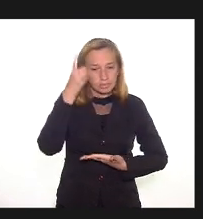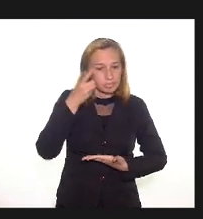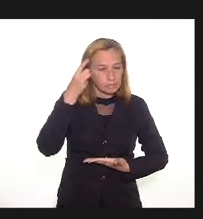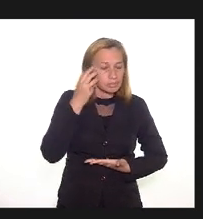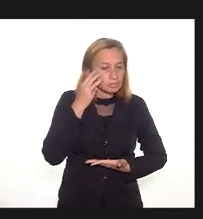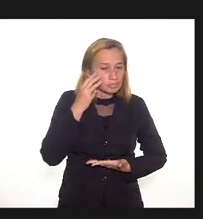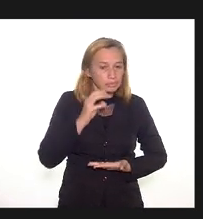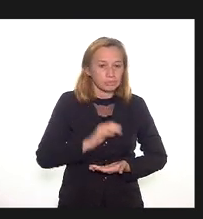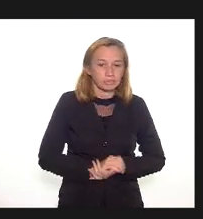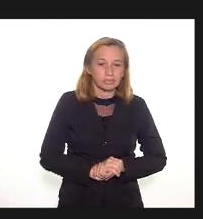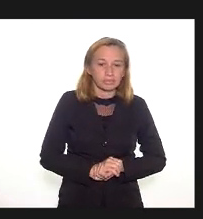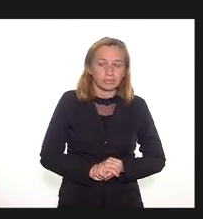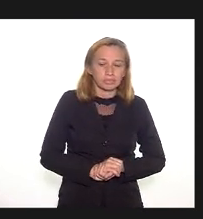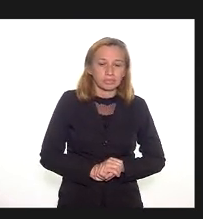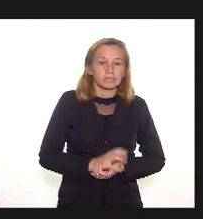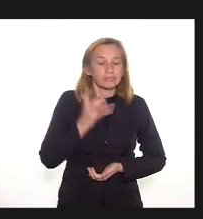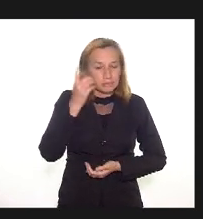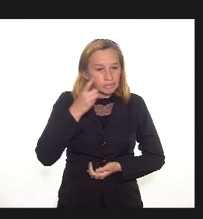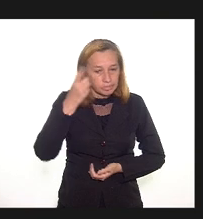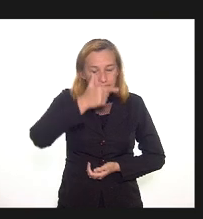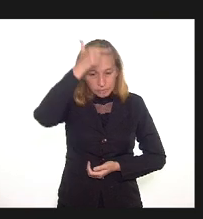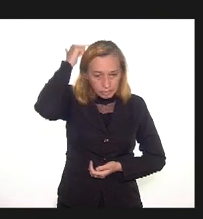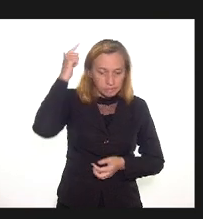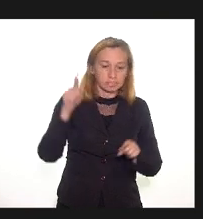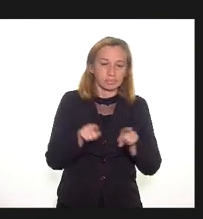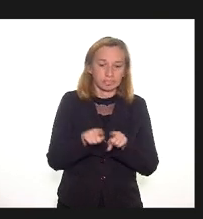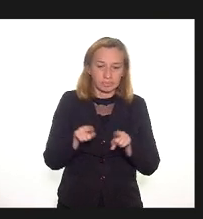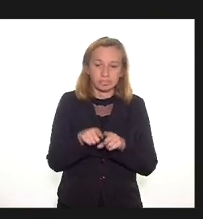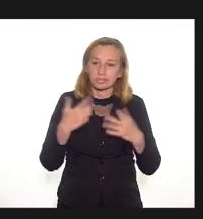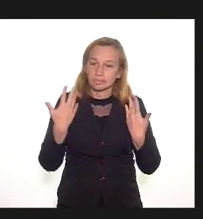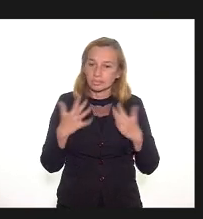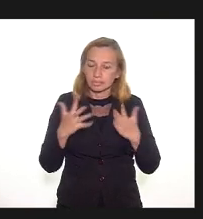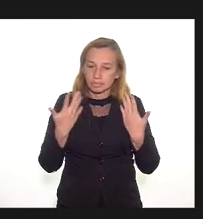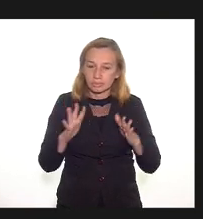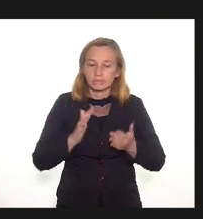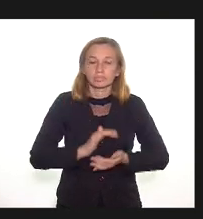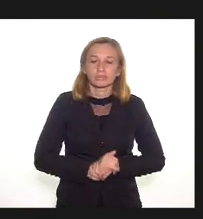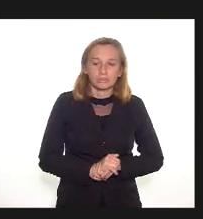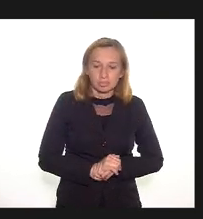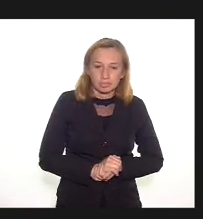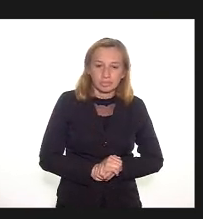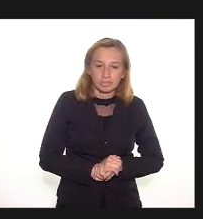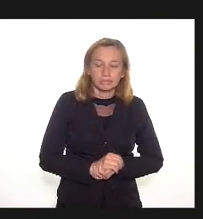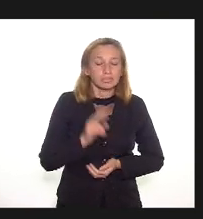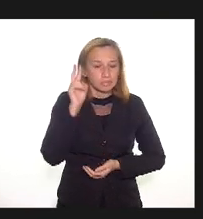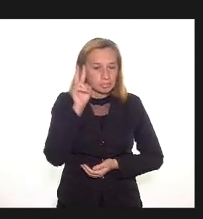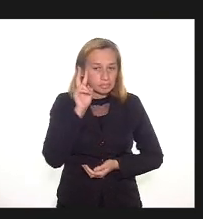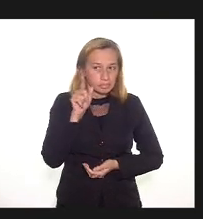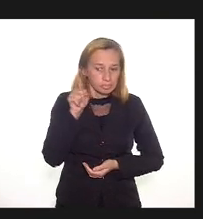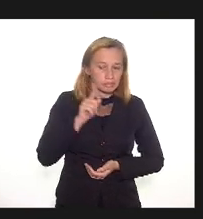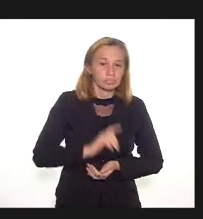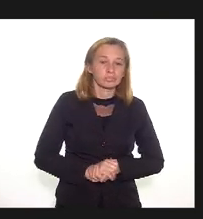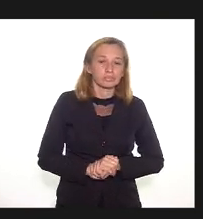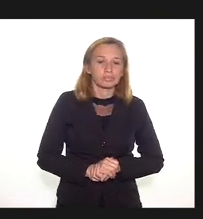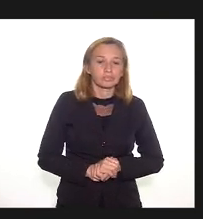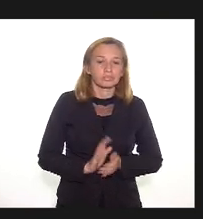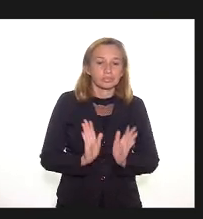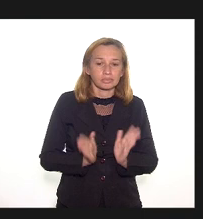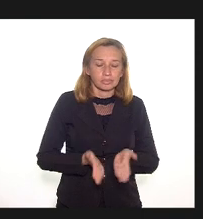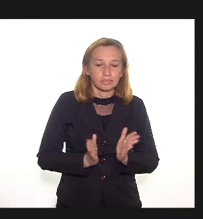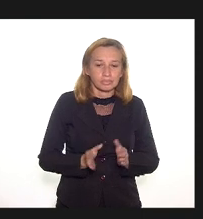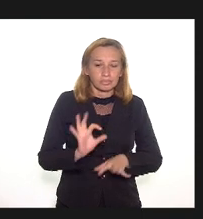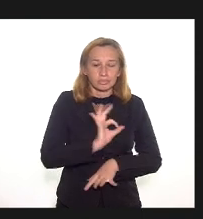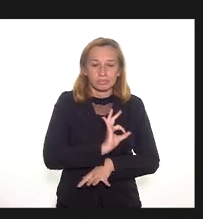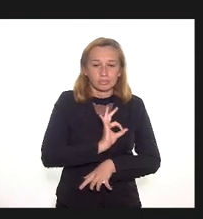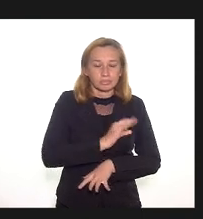Valdeck o deputado Luiz Paulo também foi muito bençado apesar de não fazer parte da comissão mas foi lembrado lá também e hoje a Polícia